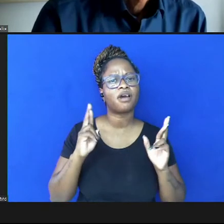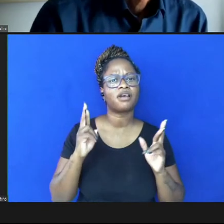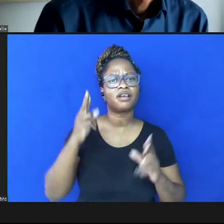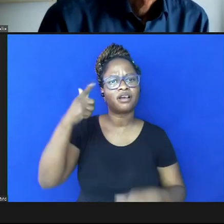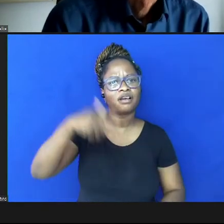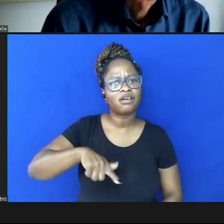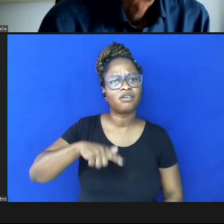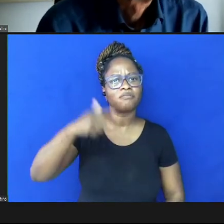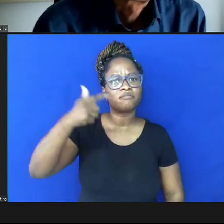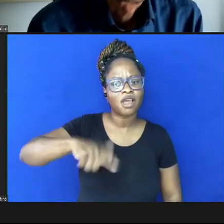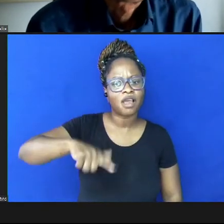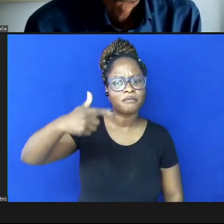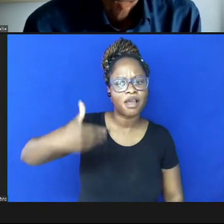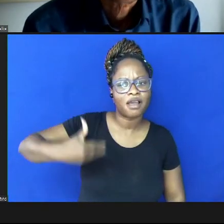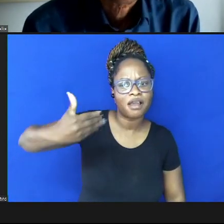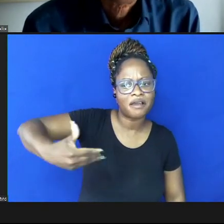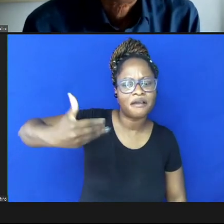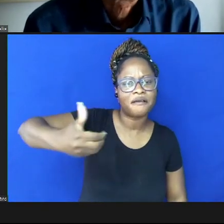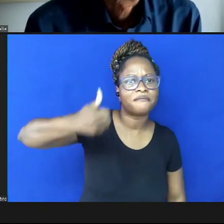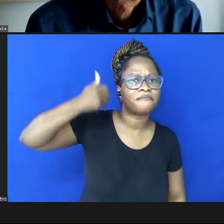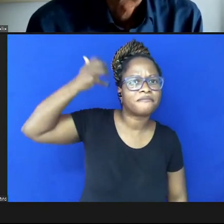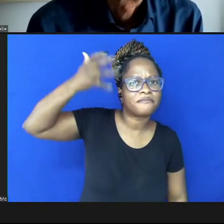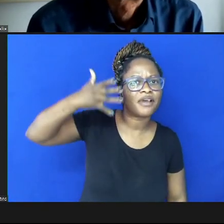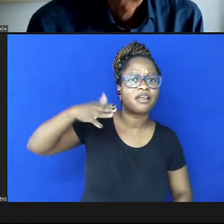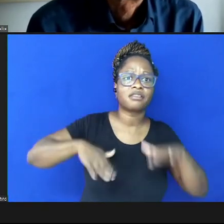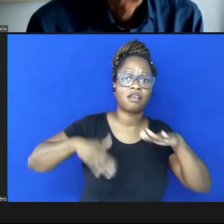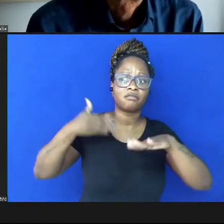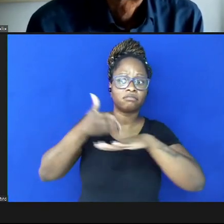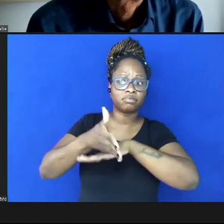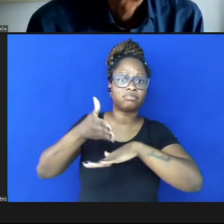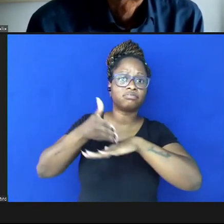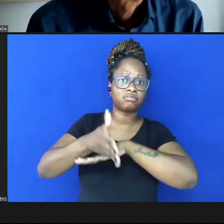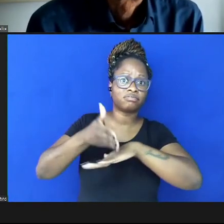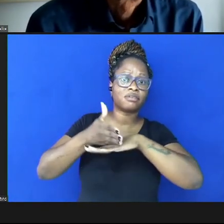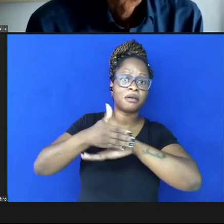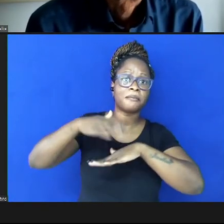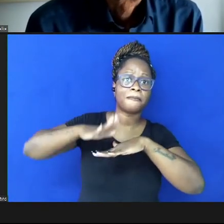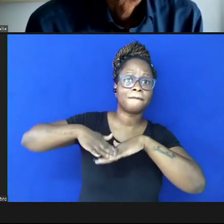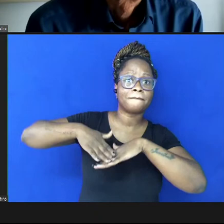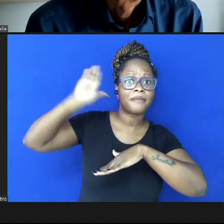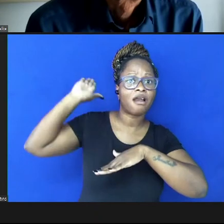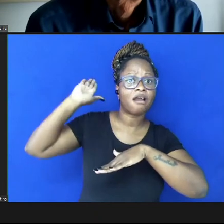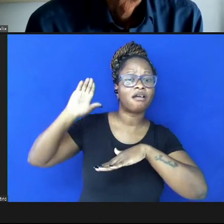outros eventos e talvez com mais frequência, com a ajuda